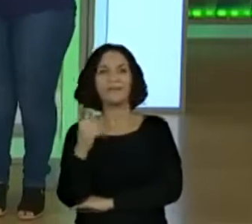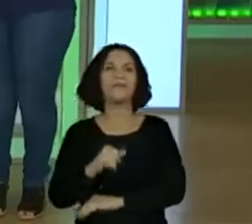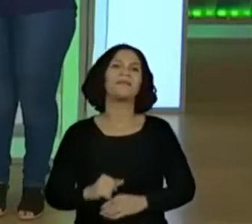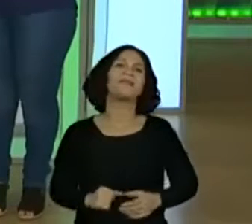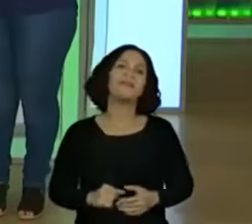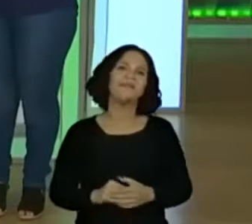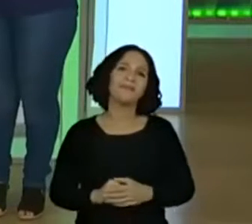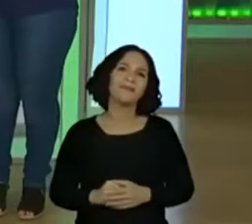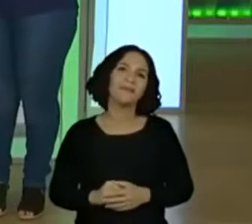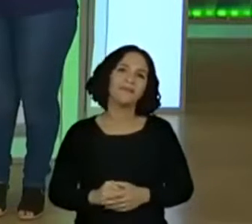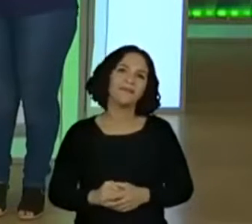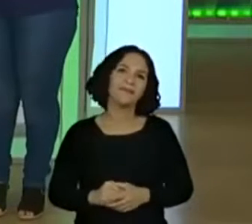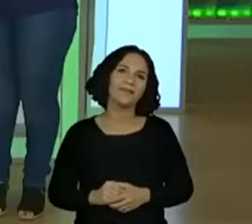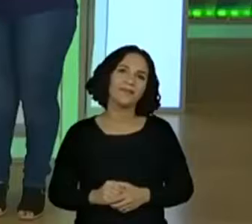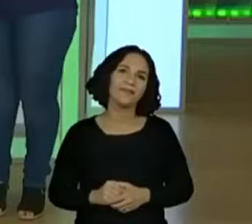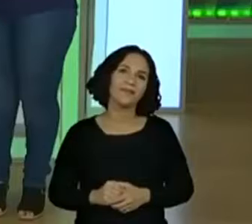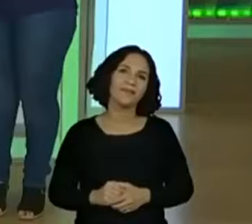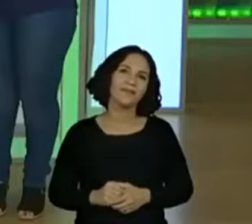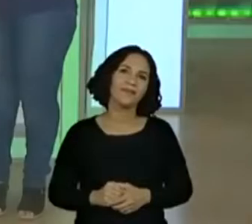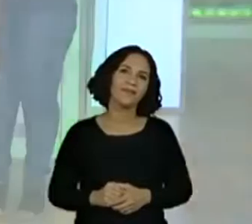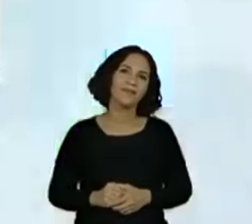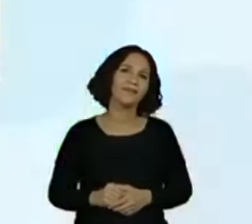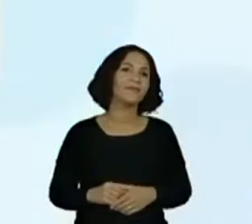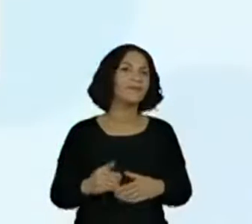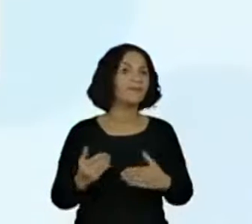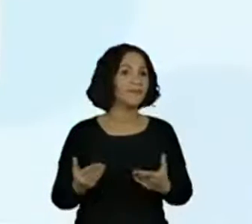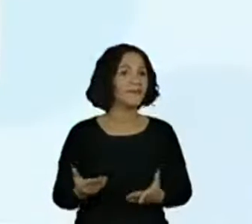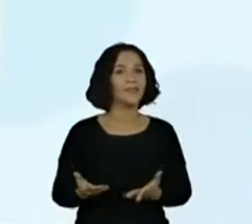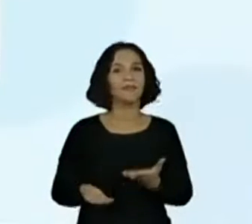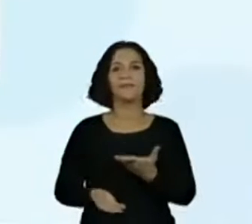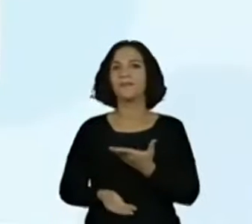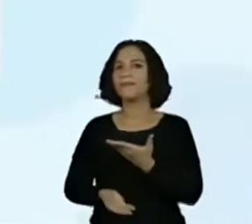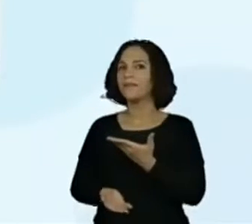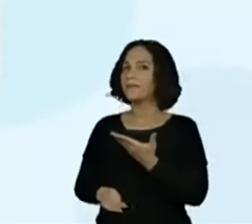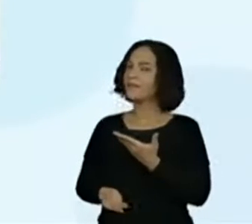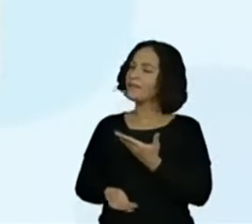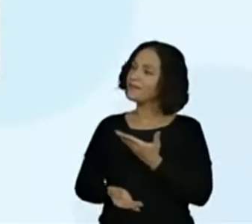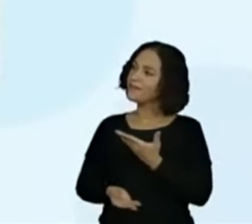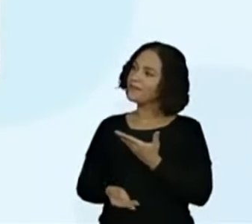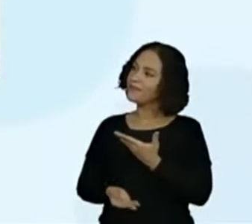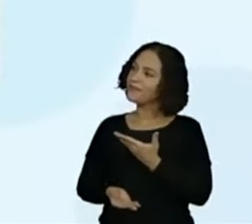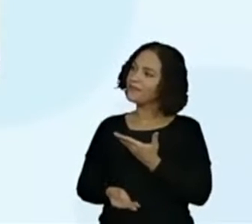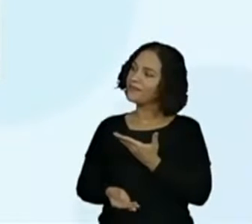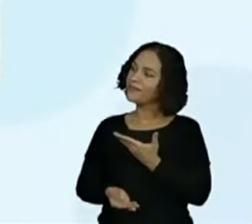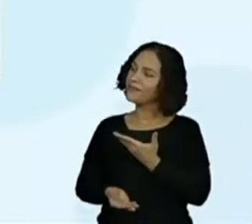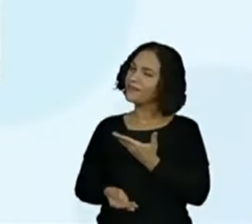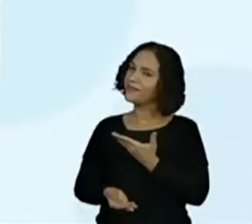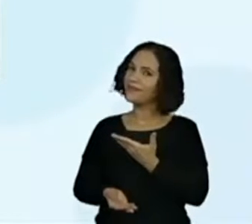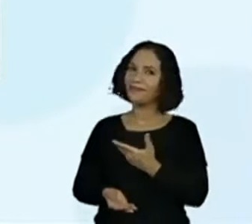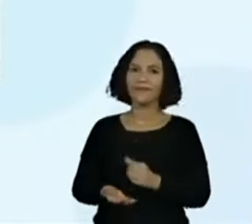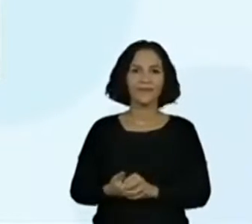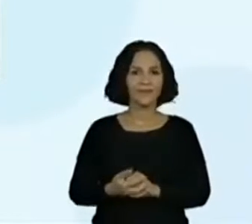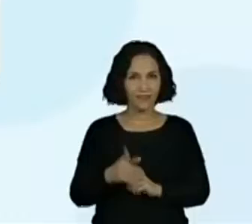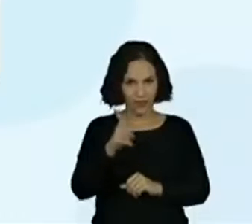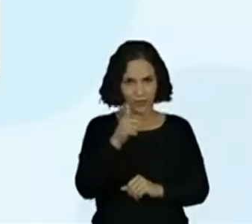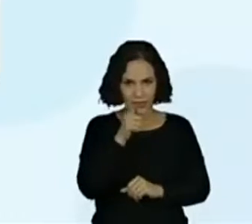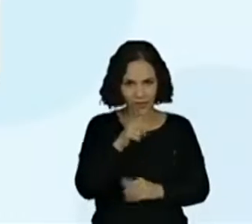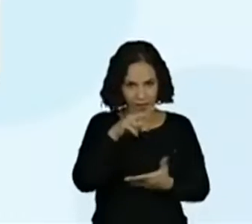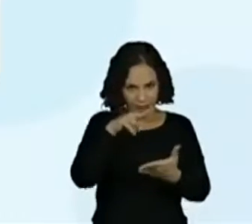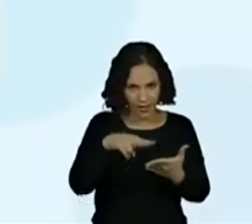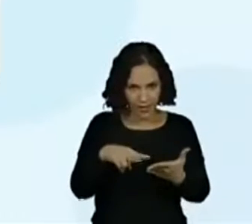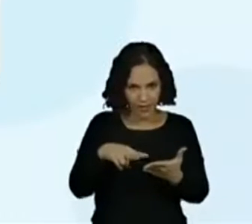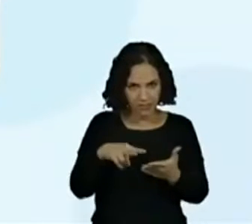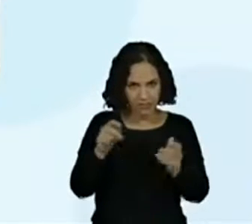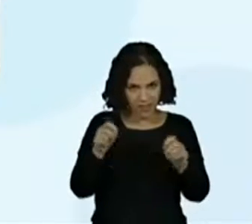Ó, vamos observar aí. Vou dar um tempinho para quem já tem ali condições de ler, mas